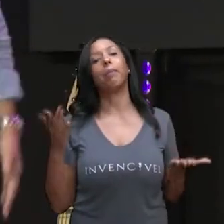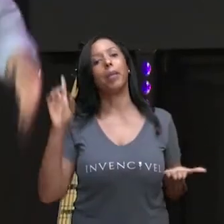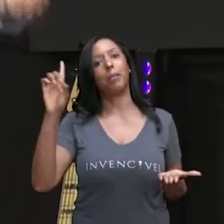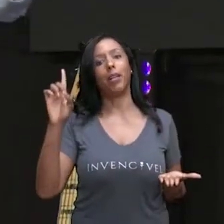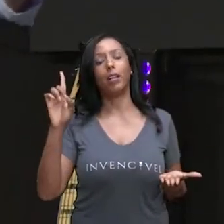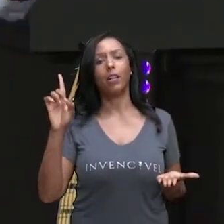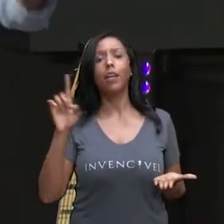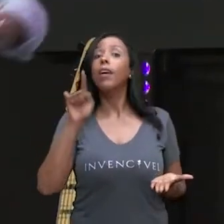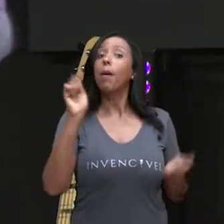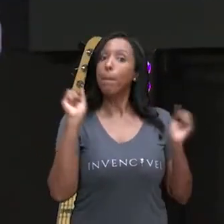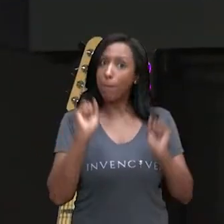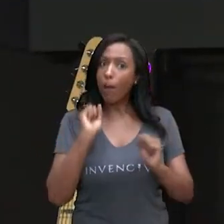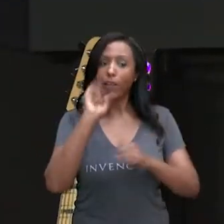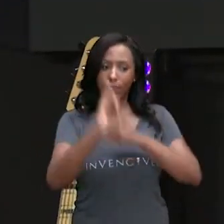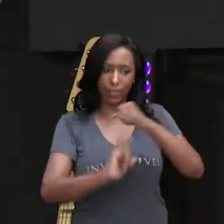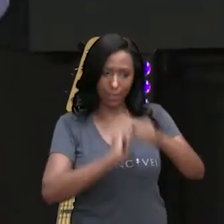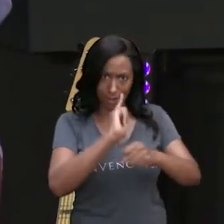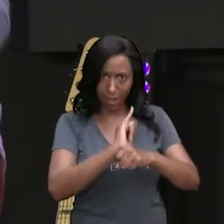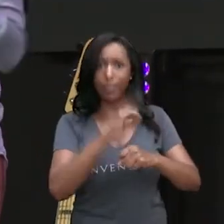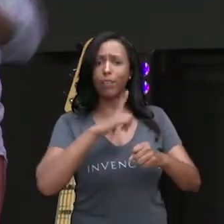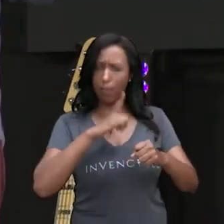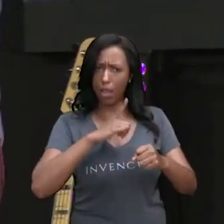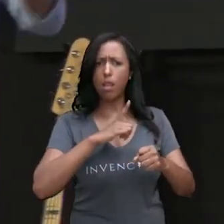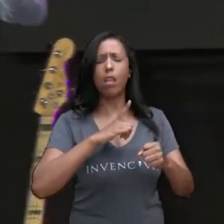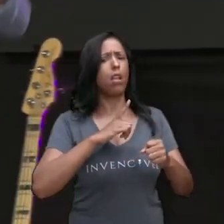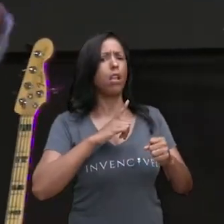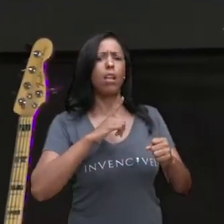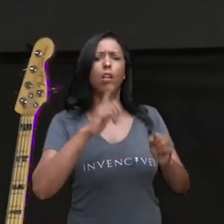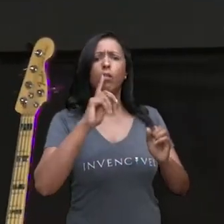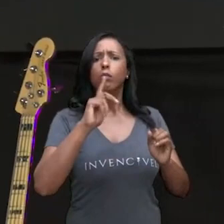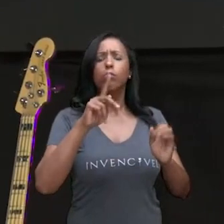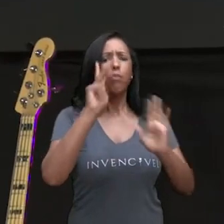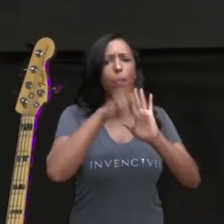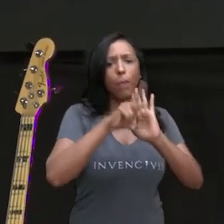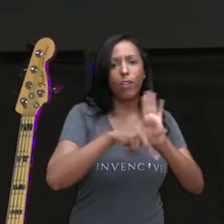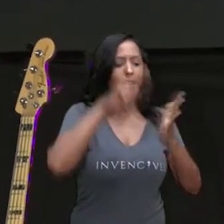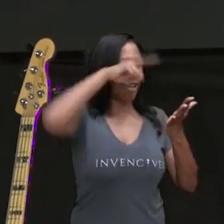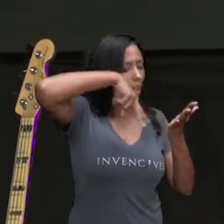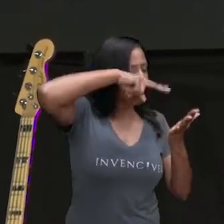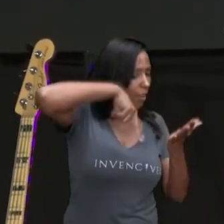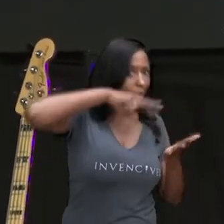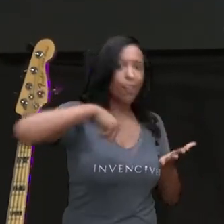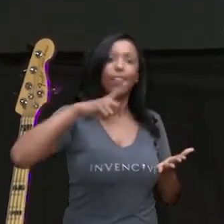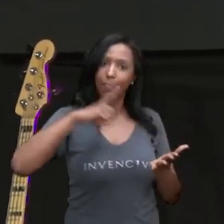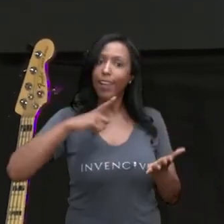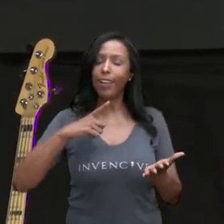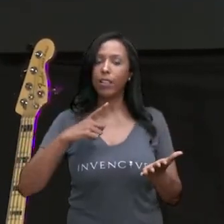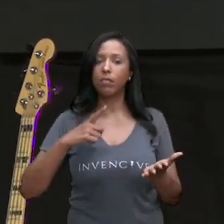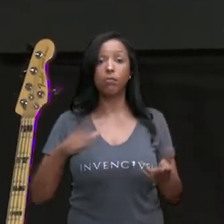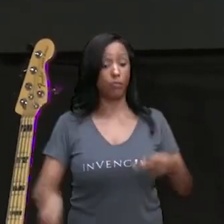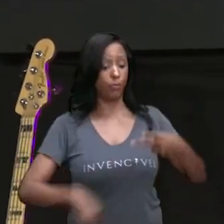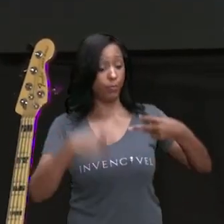aí no seu celular e ler todo dia. Tem um plano de leitura, ler a Bíblia toda em um ano, fácil. Segunda coisa,